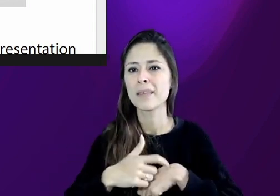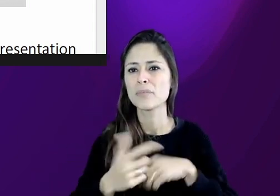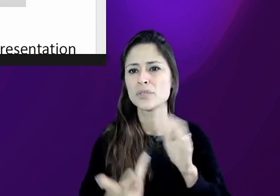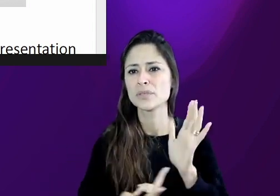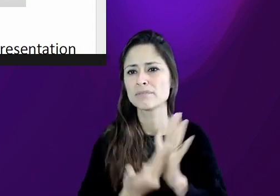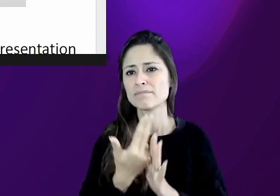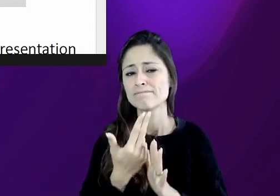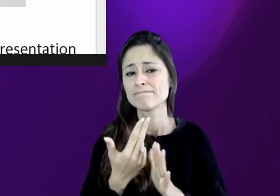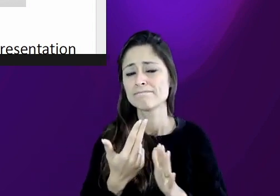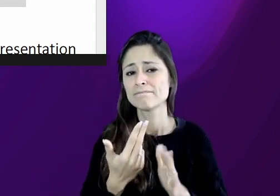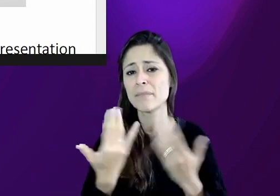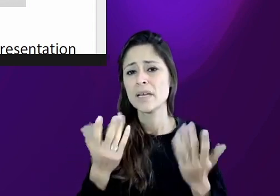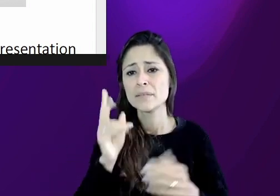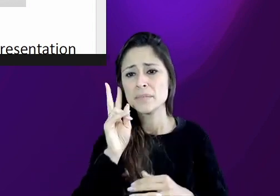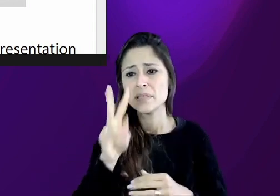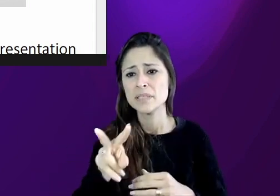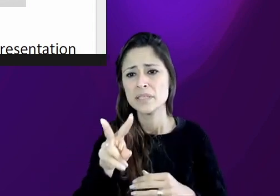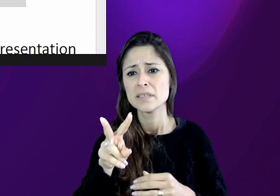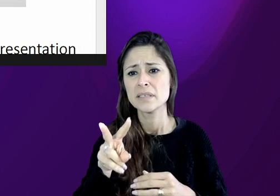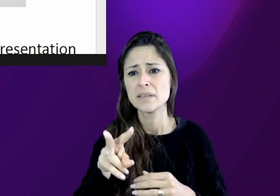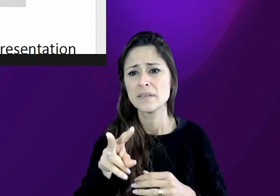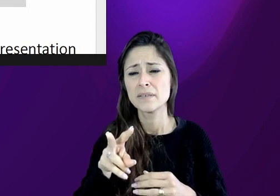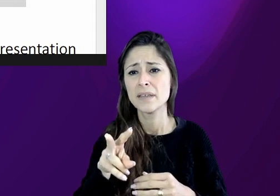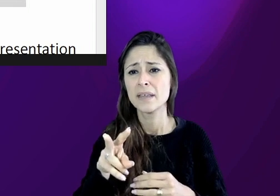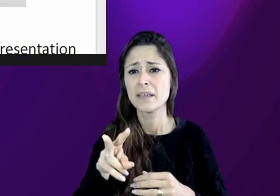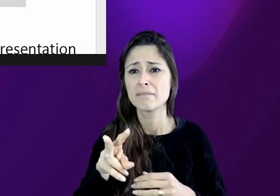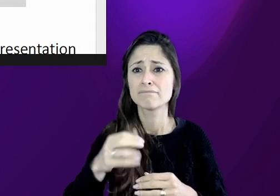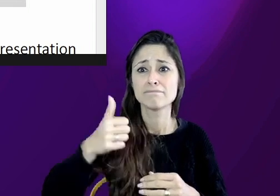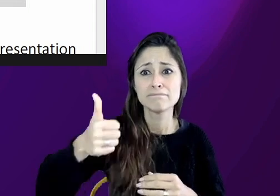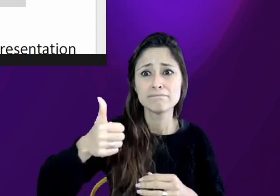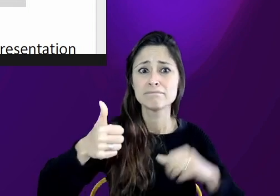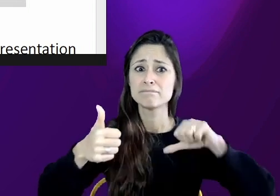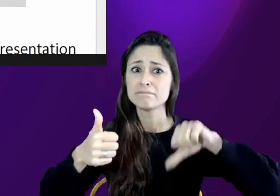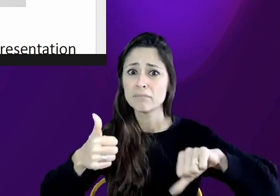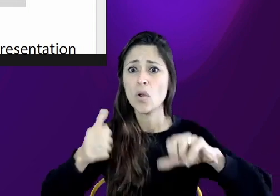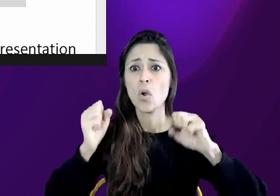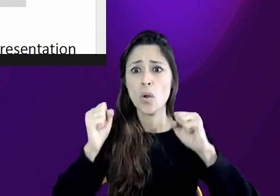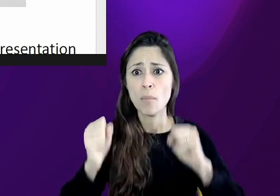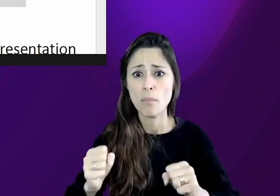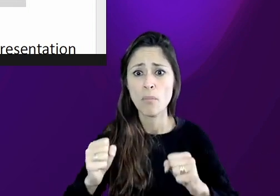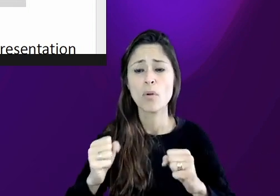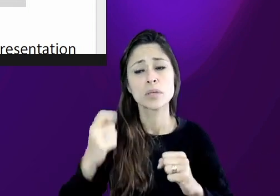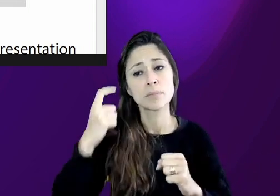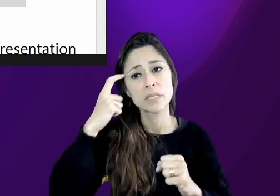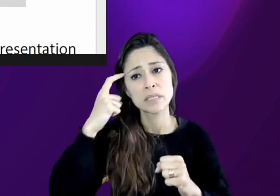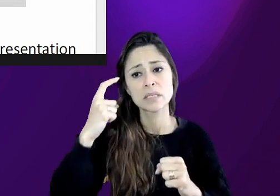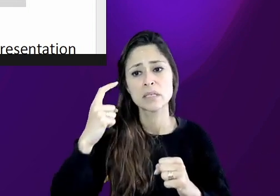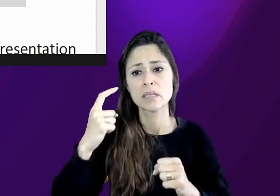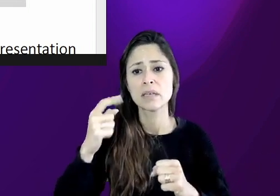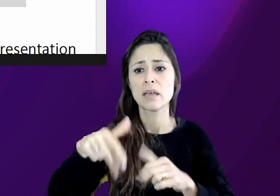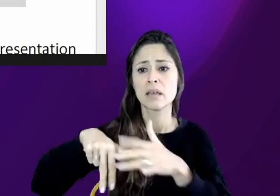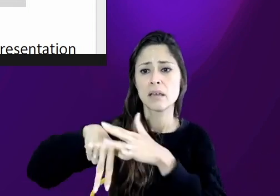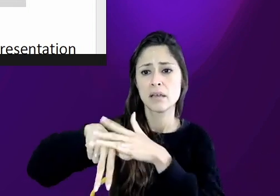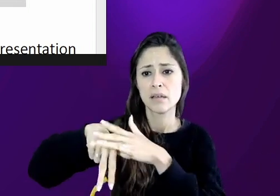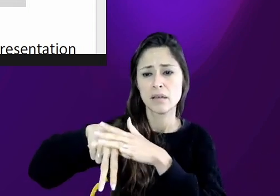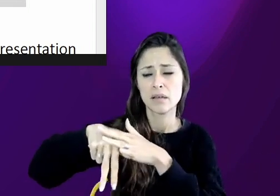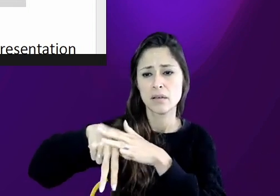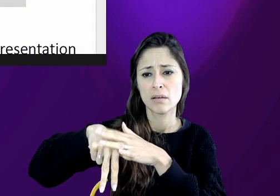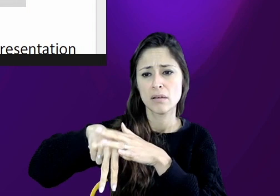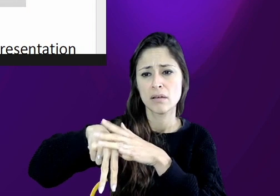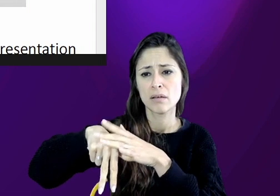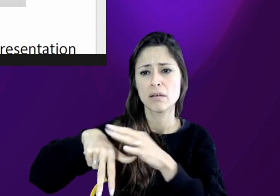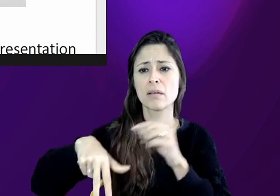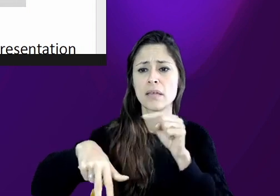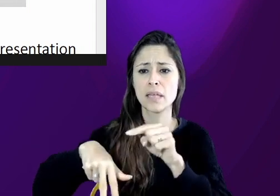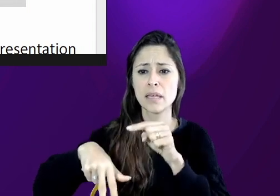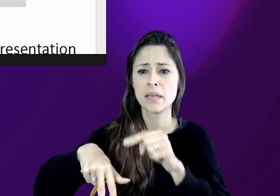coisa de olhar o copo metade cheio, metade vazio. Você também pode argumentar que, na verdade, esse paciente que progrediu ao FOLFIRINOX, que